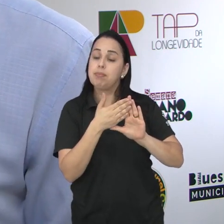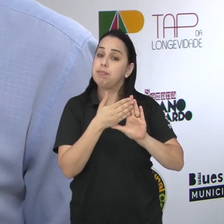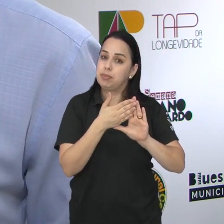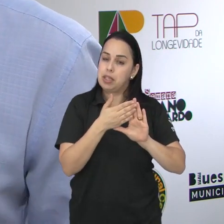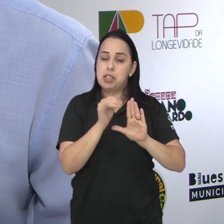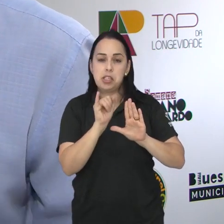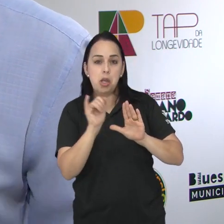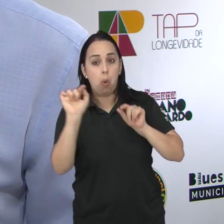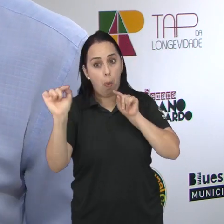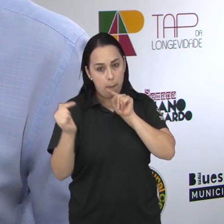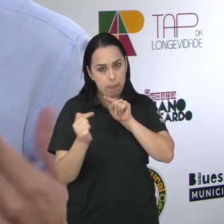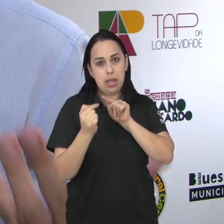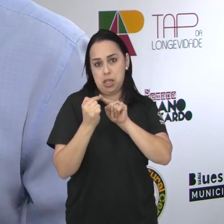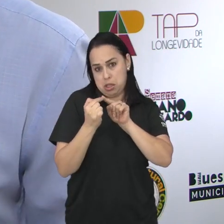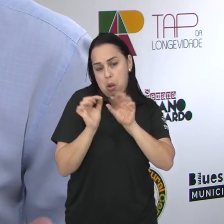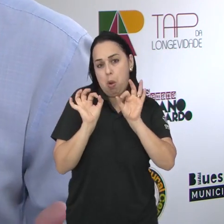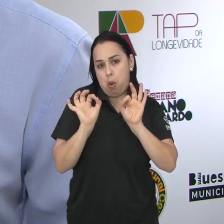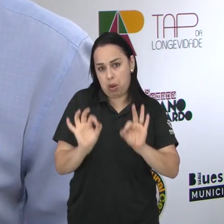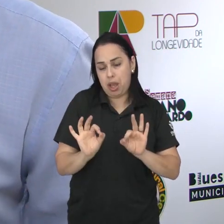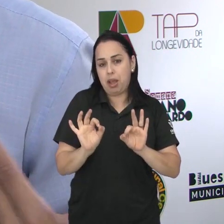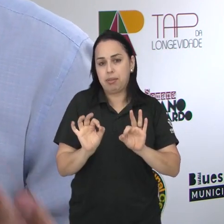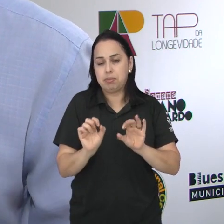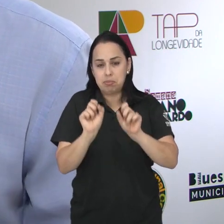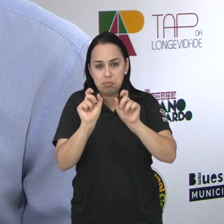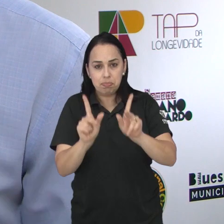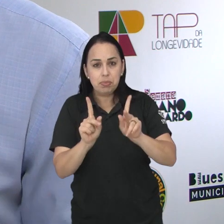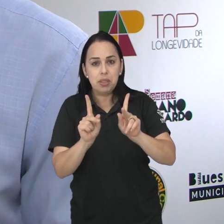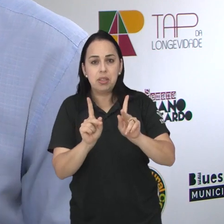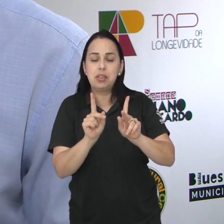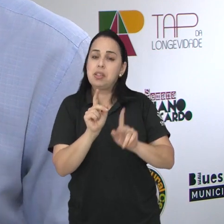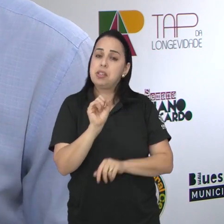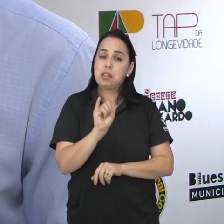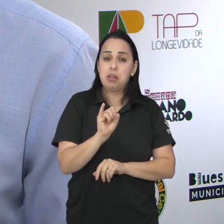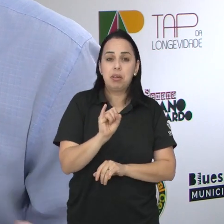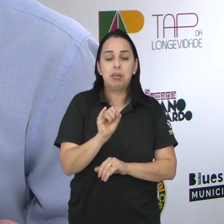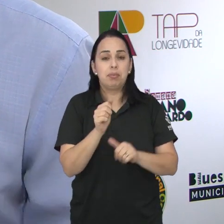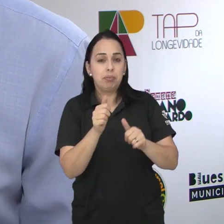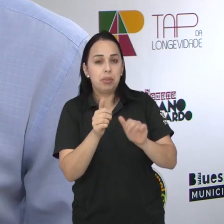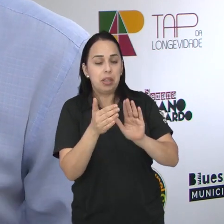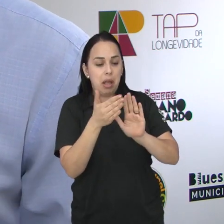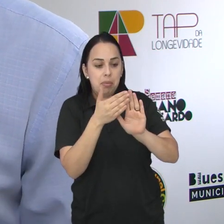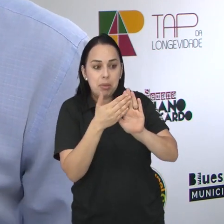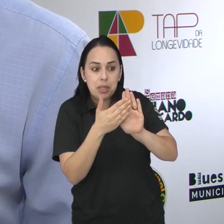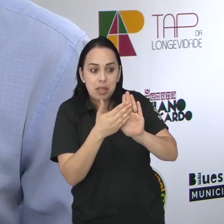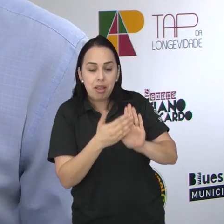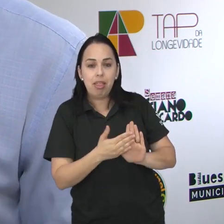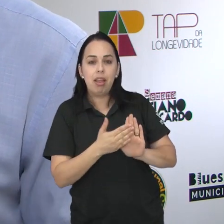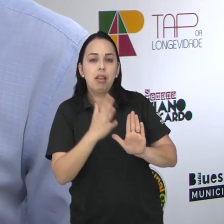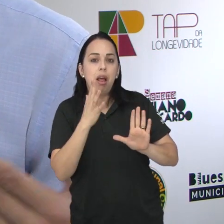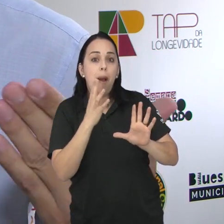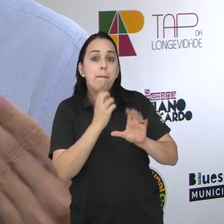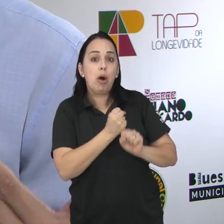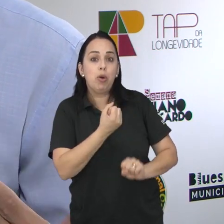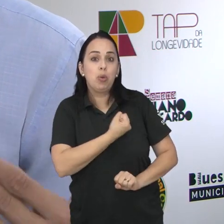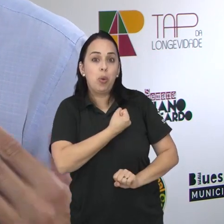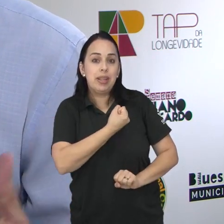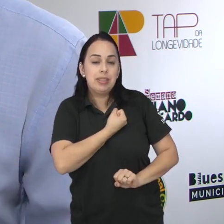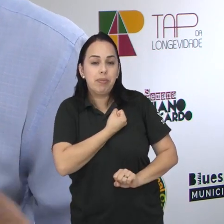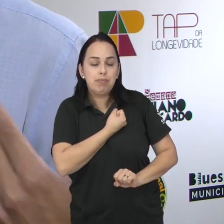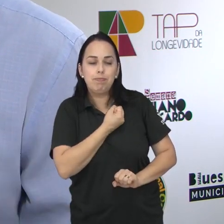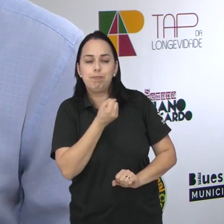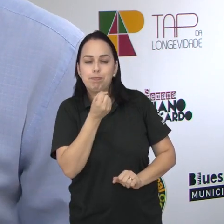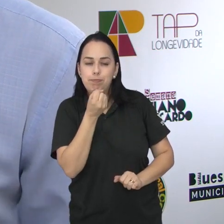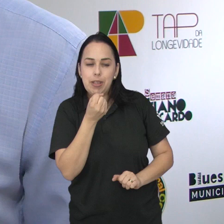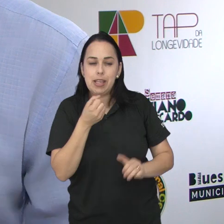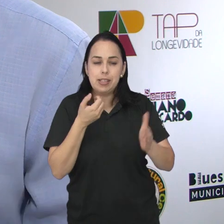a cidade, se tem sentido, né, a realização dessa proposta aqui dentro. Ele tem uma pontuação e, de acordo com essa